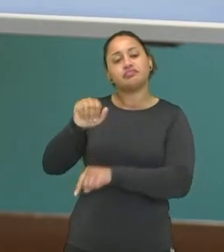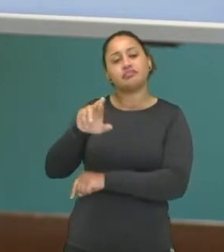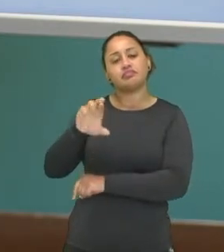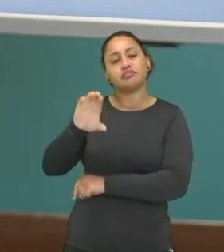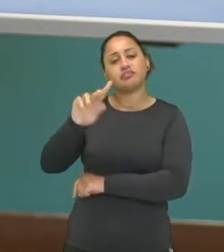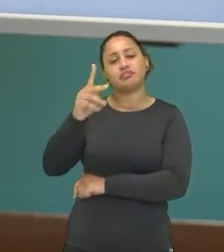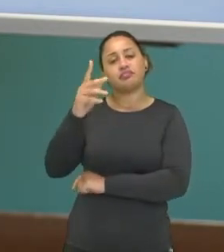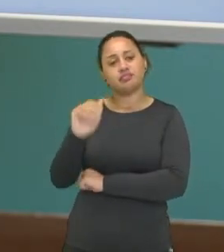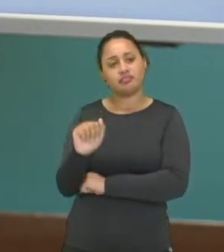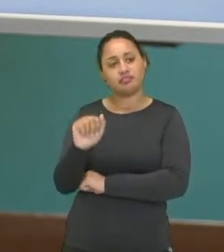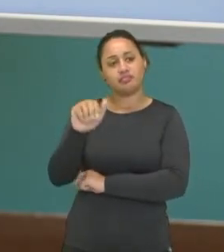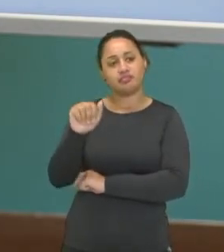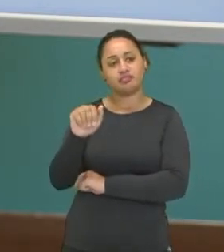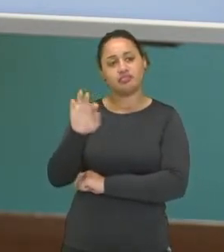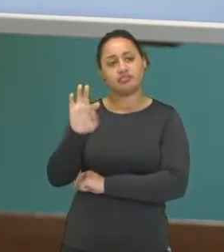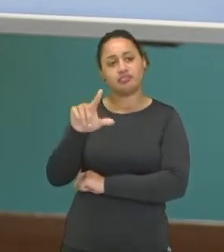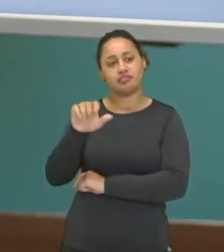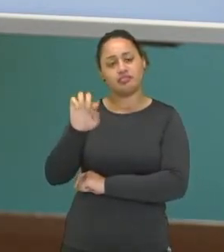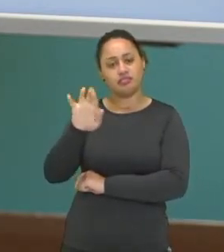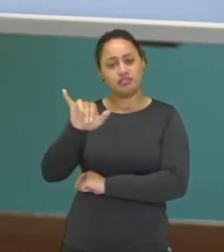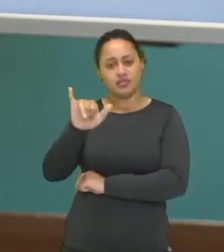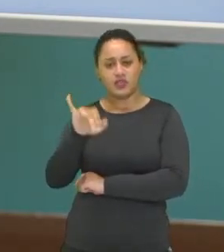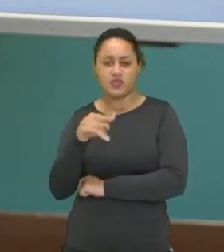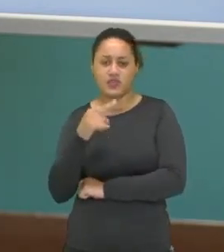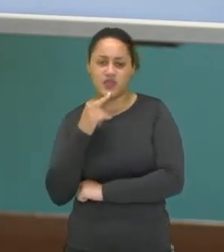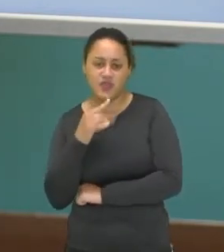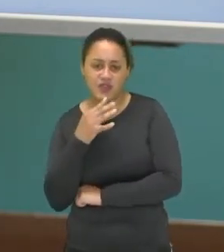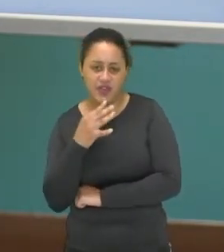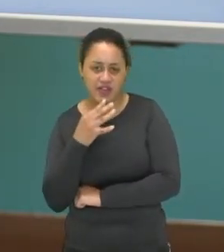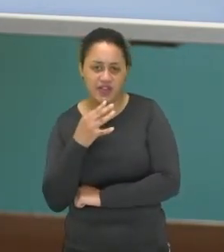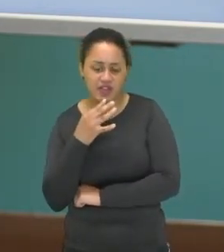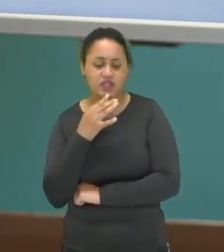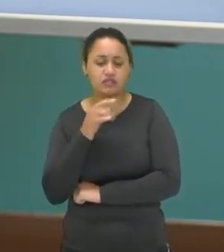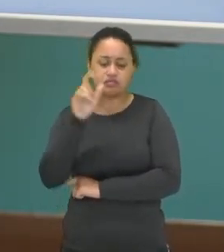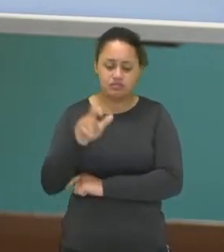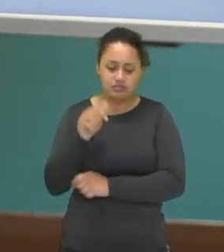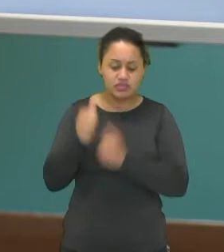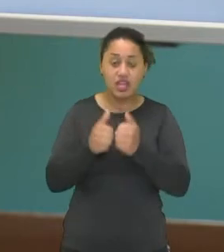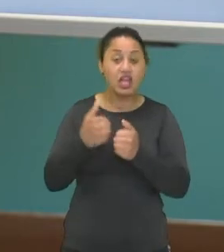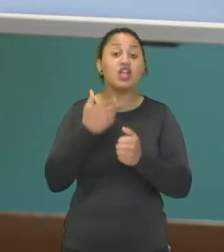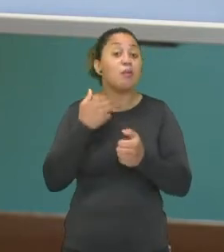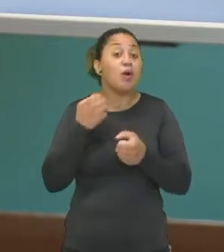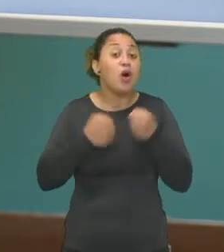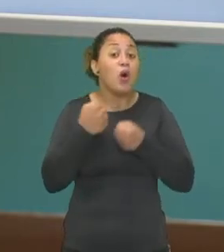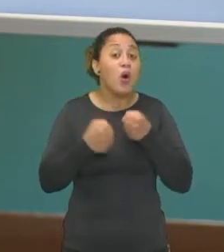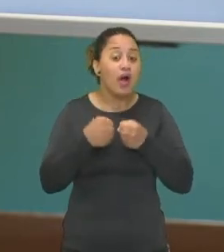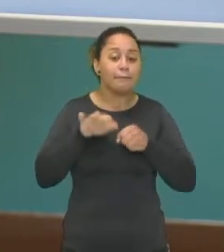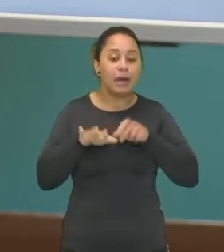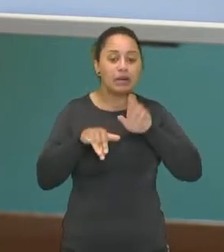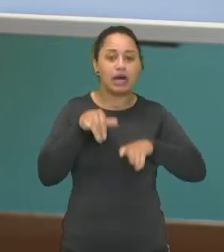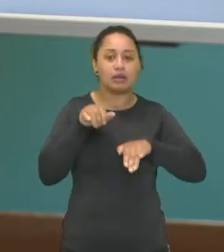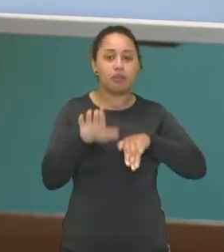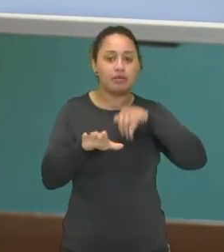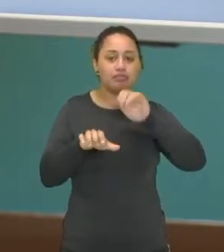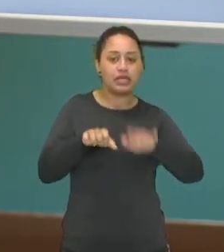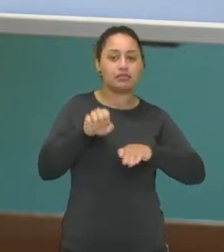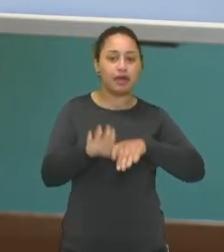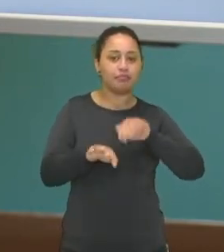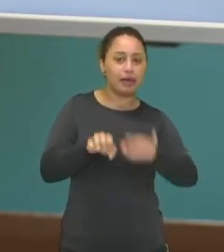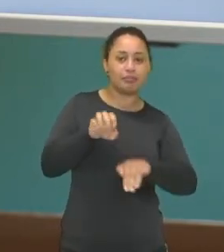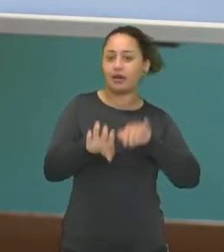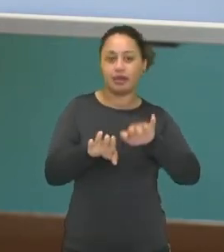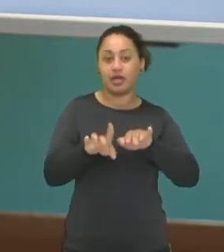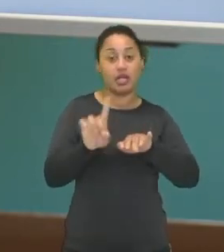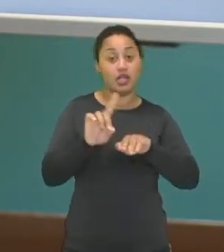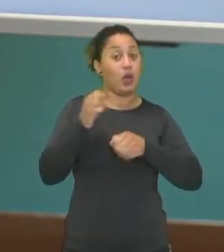falar sobre esse tipo de prova, onde o atleta não corre, ele precisa marchar, né? Mas não